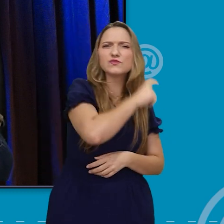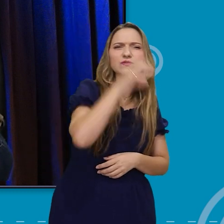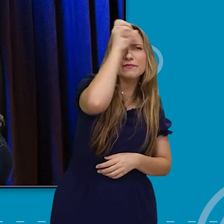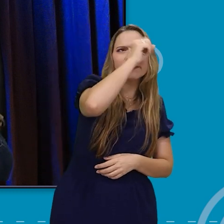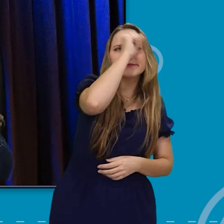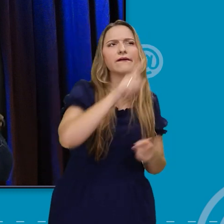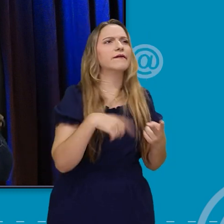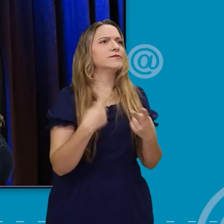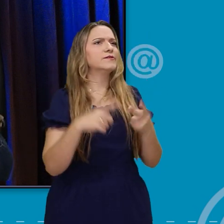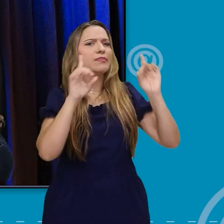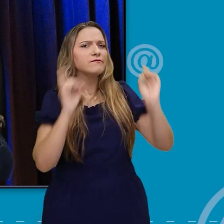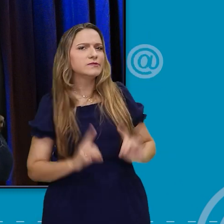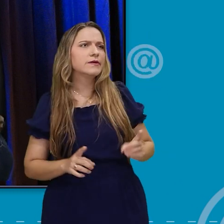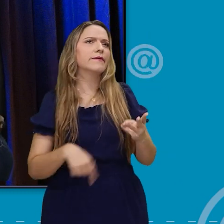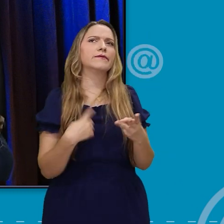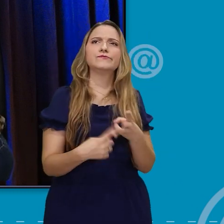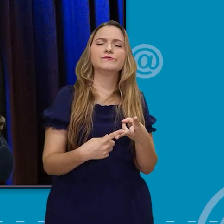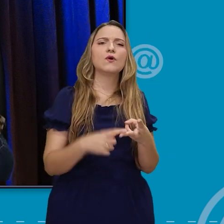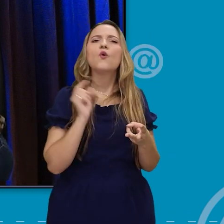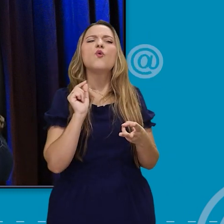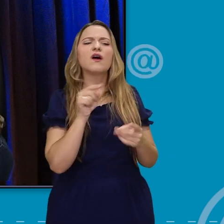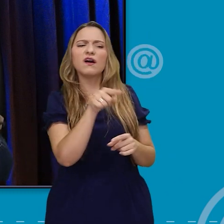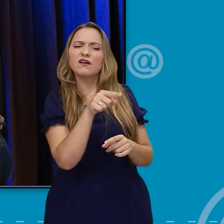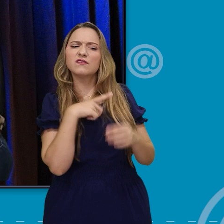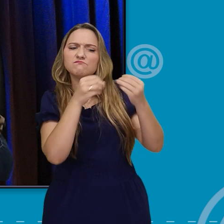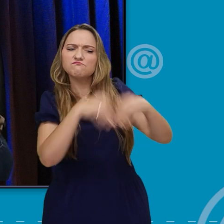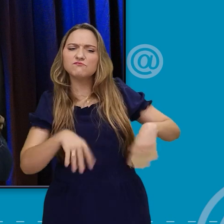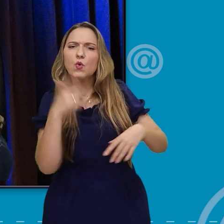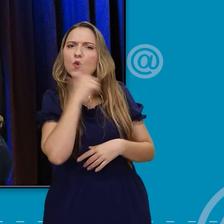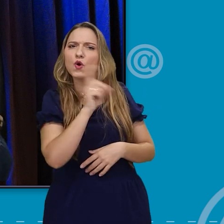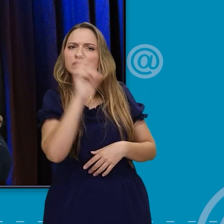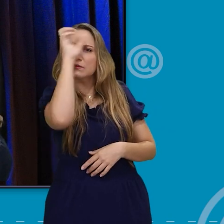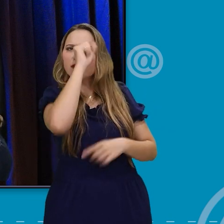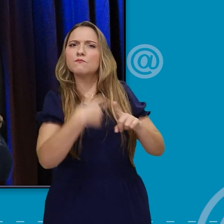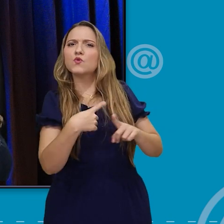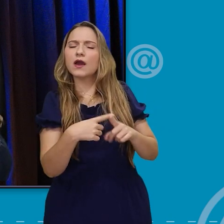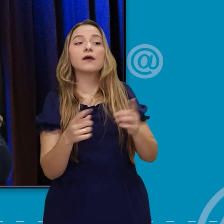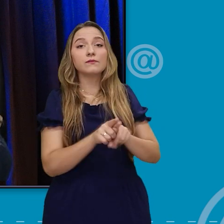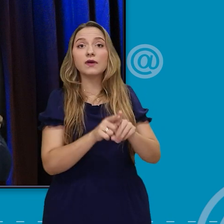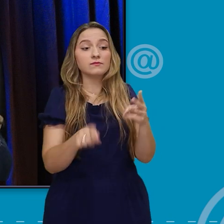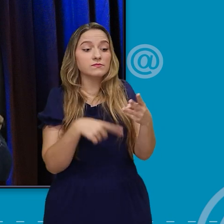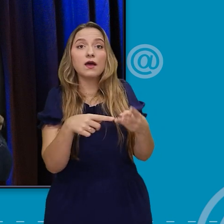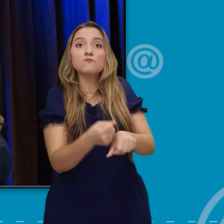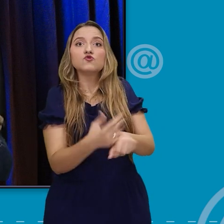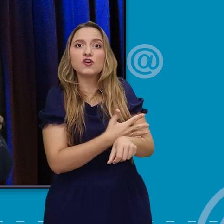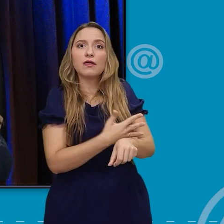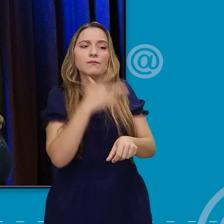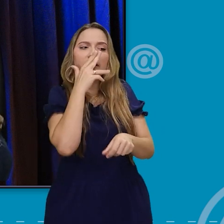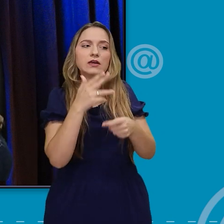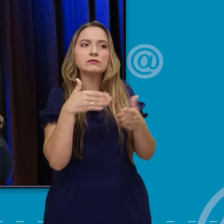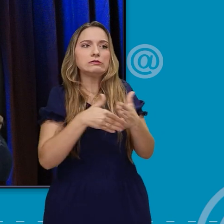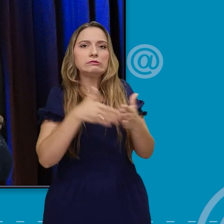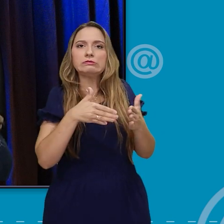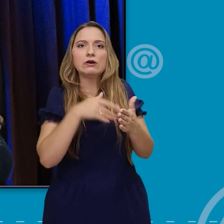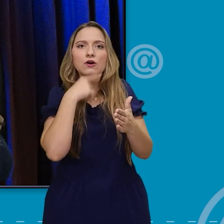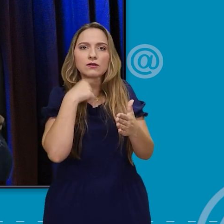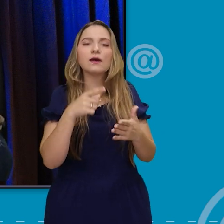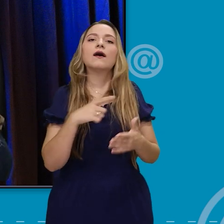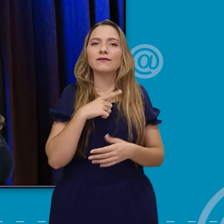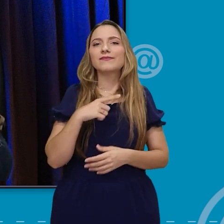se são fatores emocionais que impedem o desenvolvimento. E a psicopedagoga, como trabalha com aprendizagem também, junto com a profissional que tem a